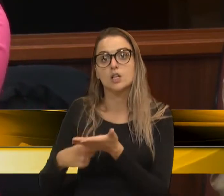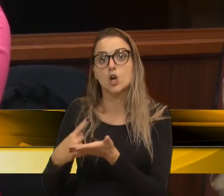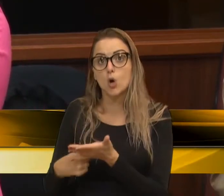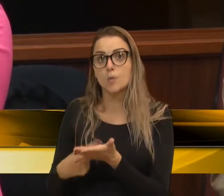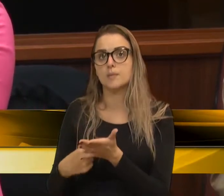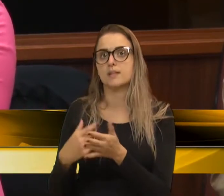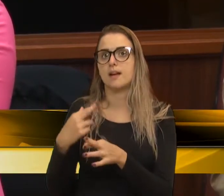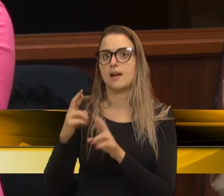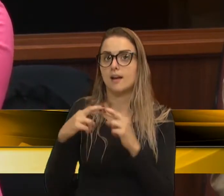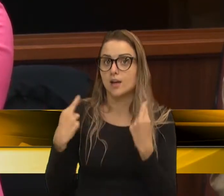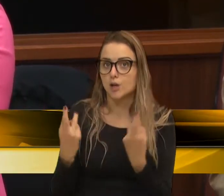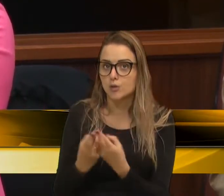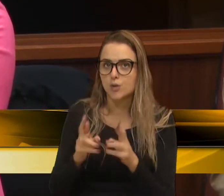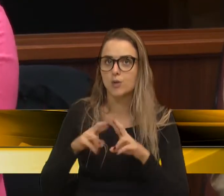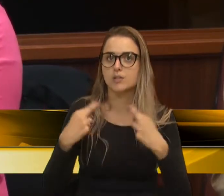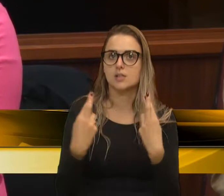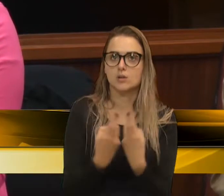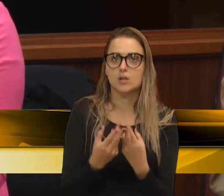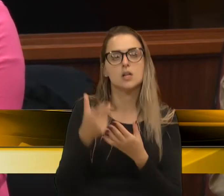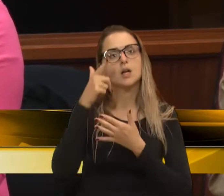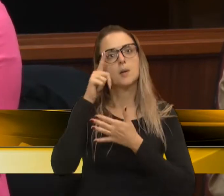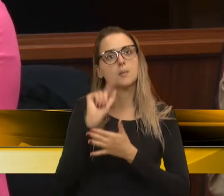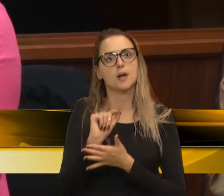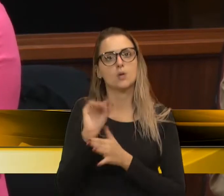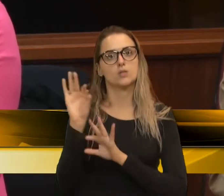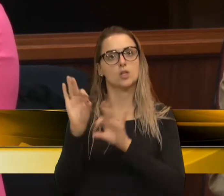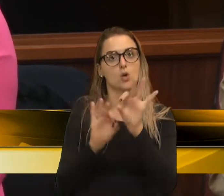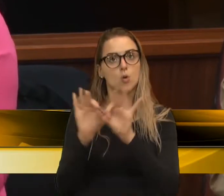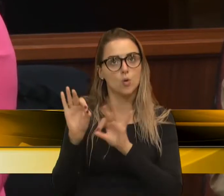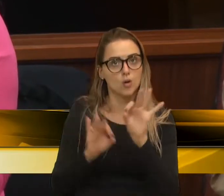de trabalho para vencer essas pautas. Eu